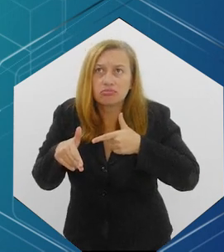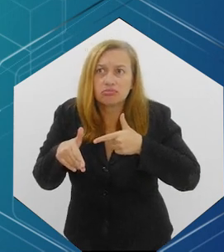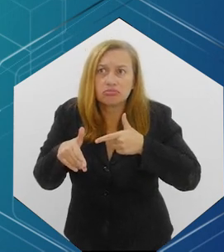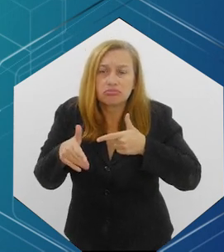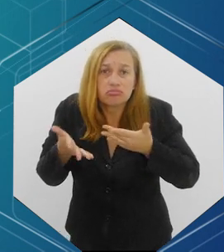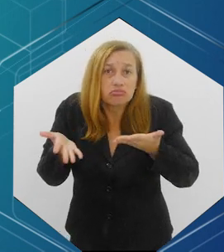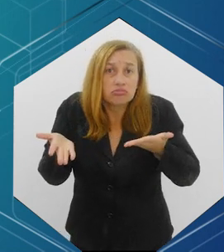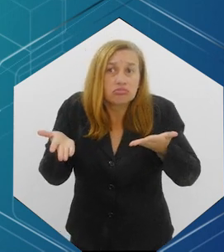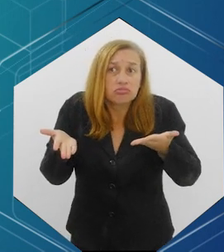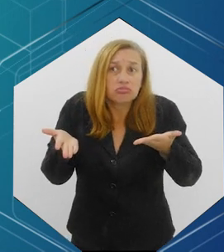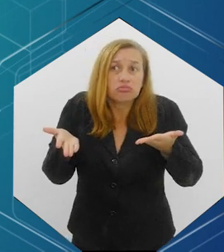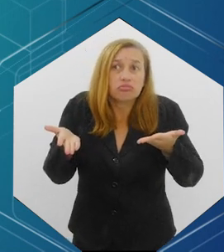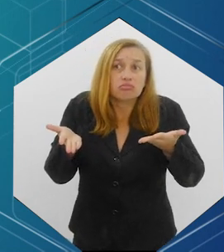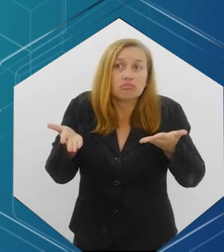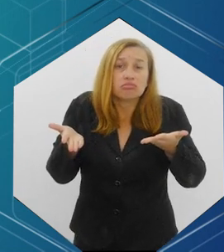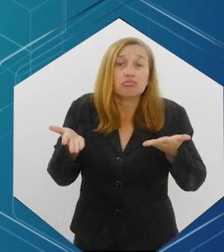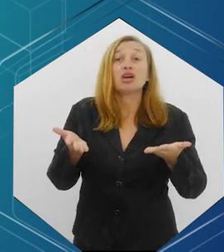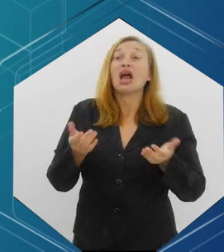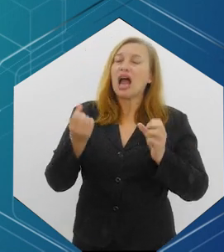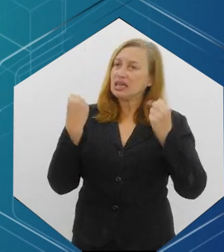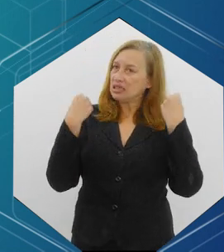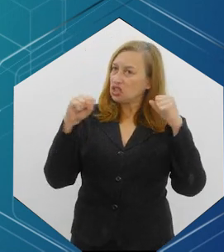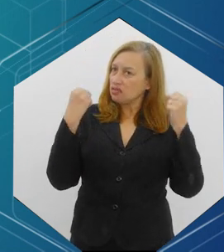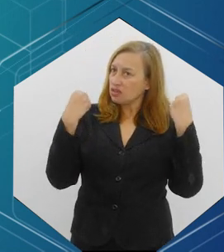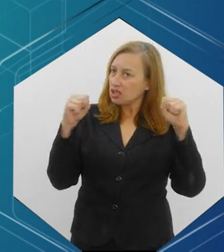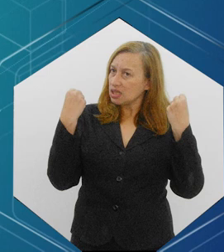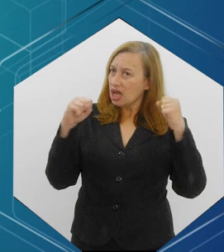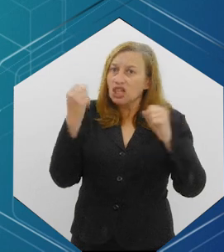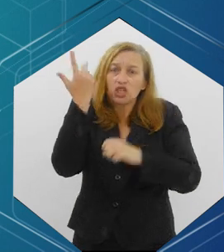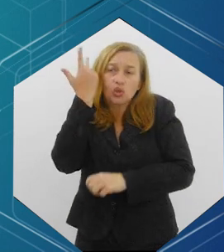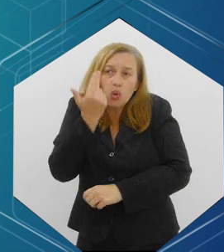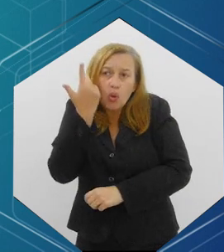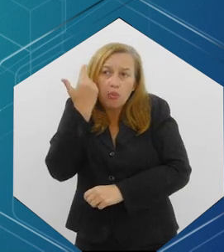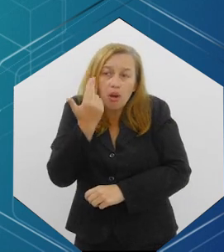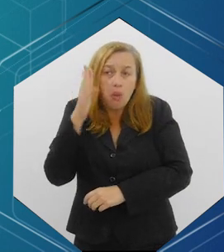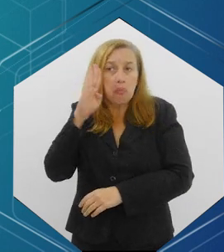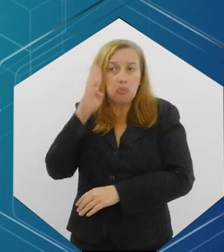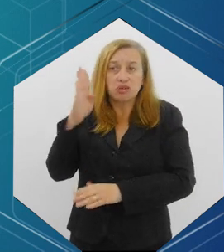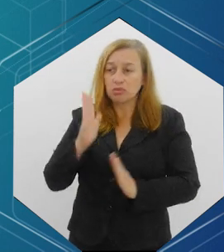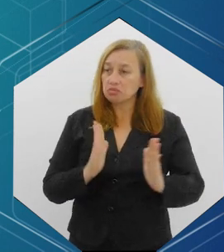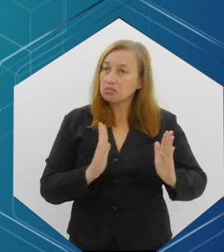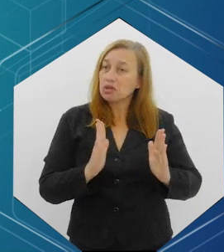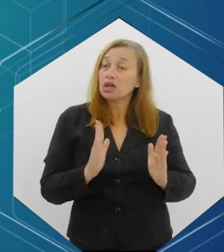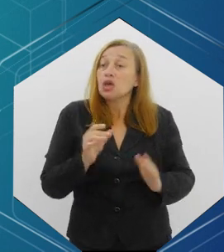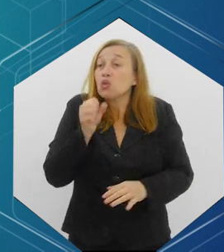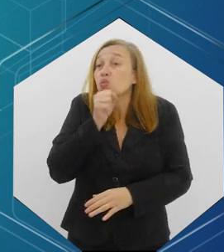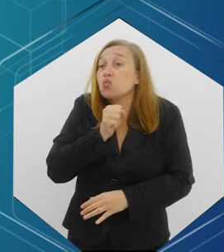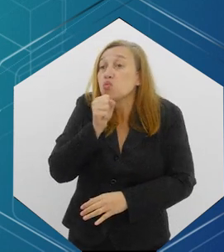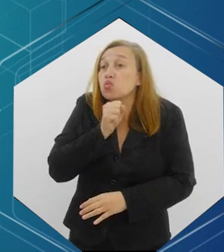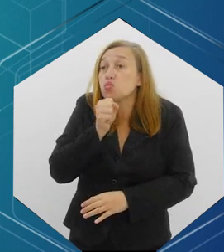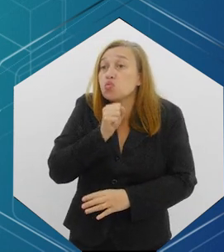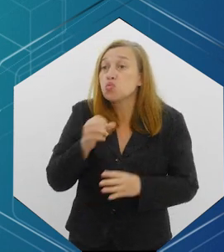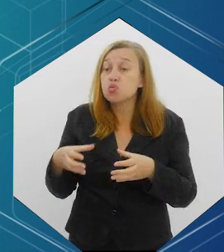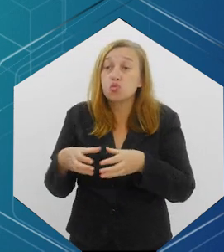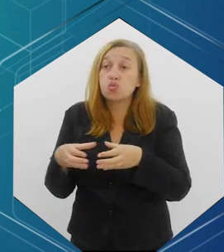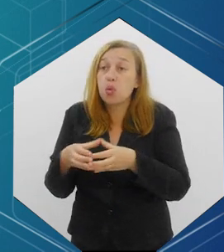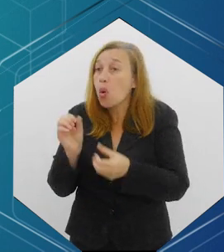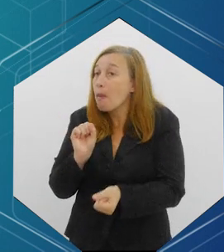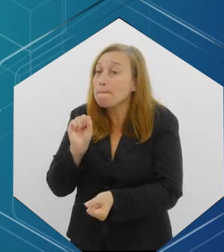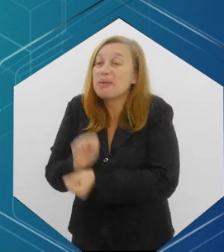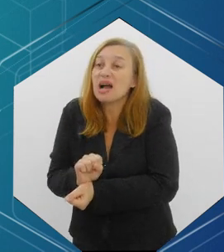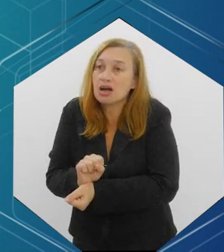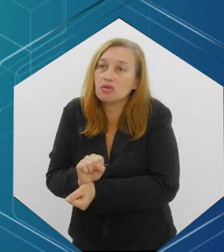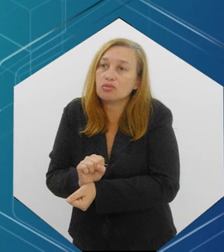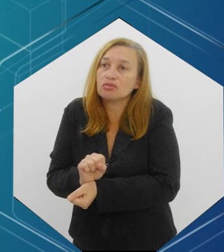de acontecer, deixou de acontecer. As atividades físicas regulares, principalmente na população idosa, que ela faz